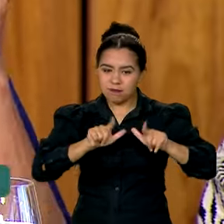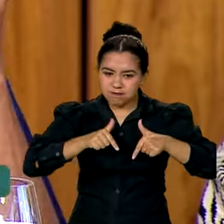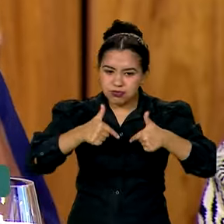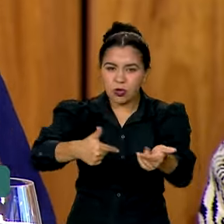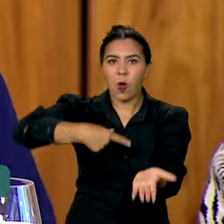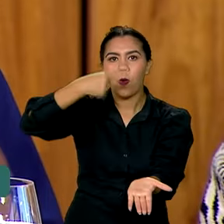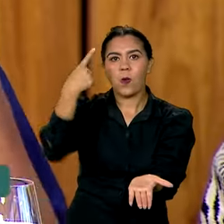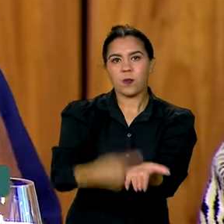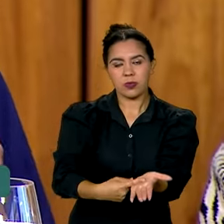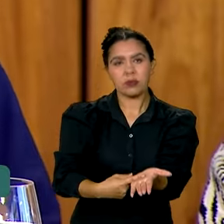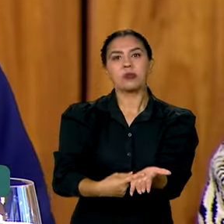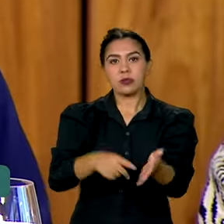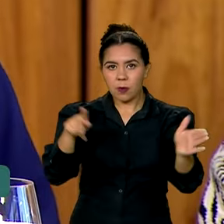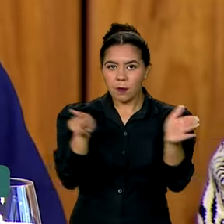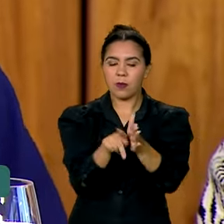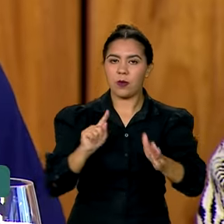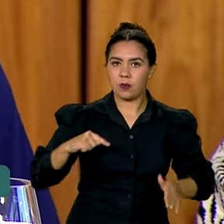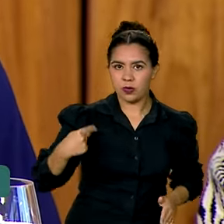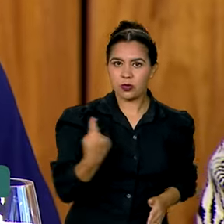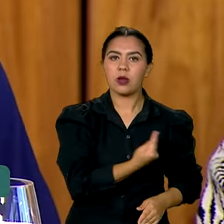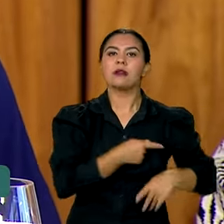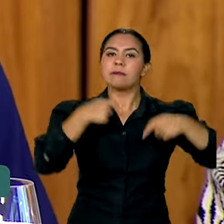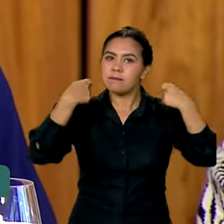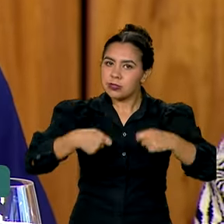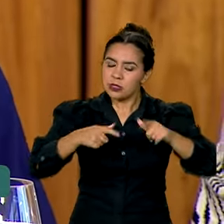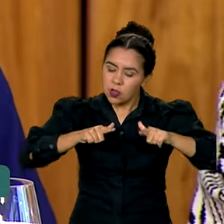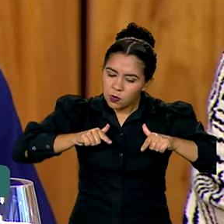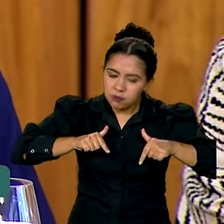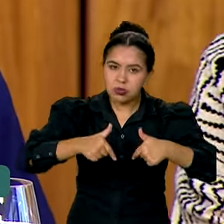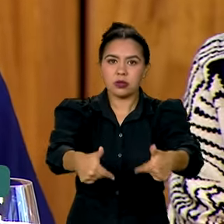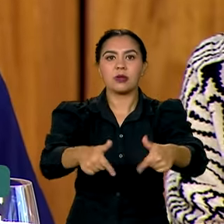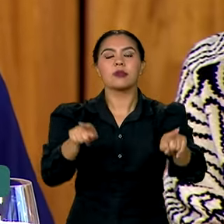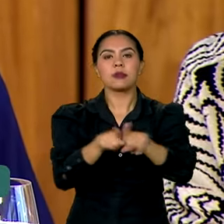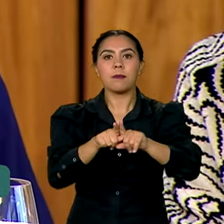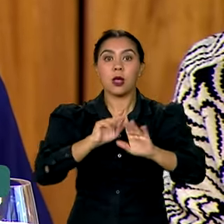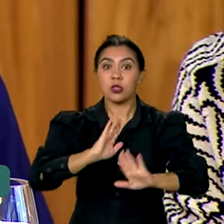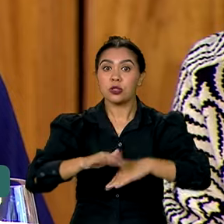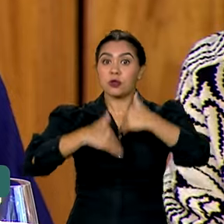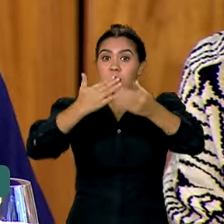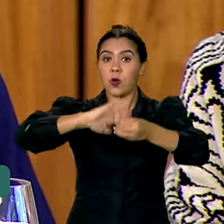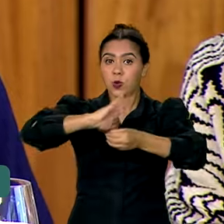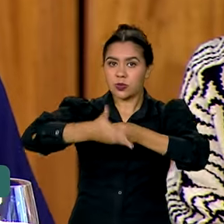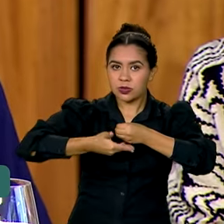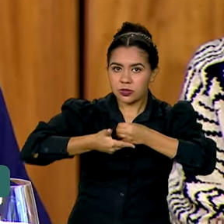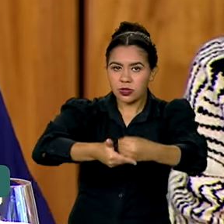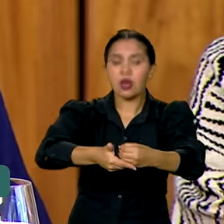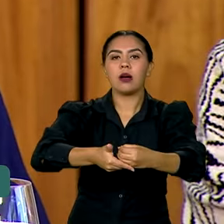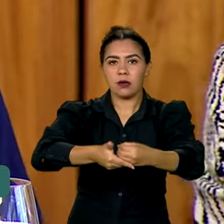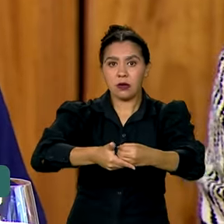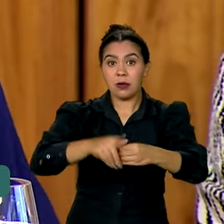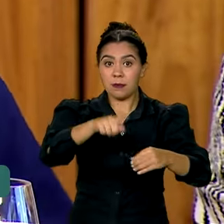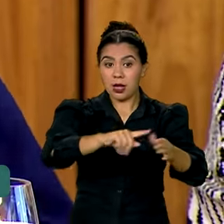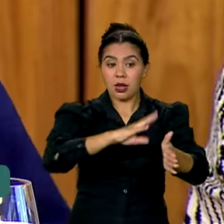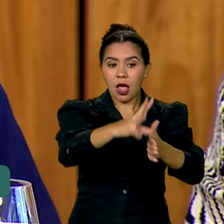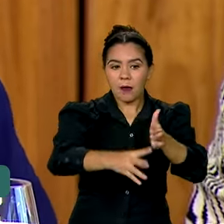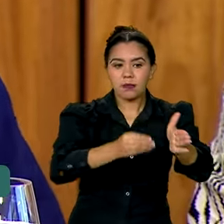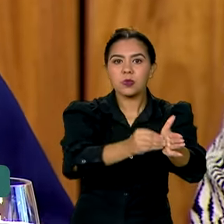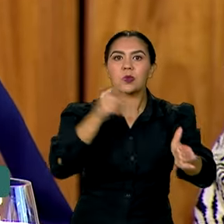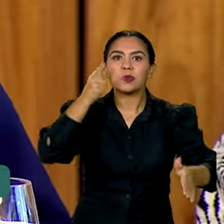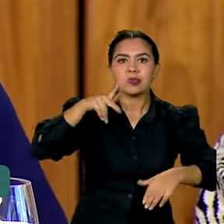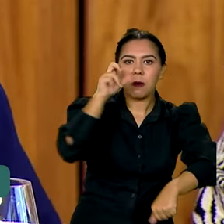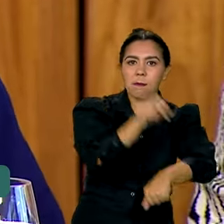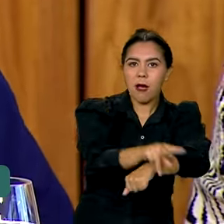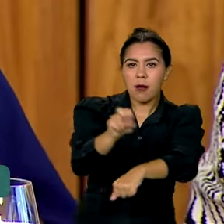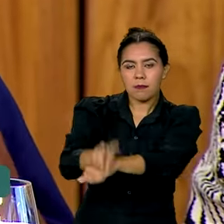A agenda que nós precisamos perseguir é a do desenvolvimento sustentável para que a Amazônia gere emprego,